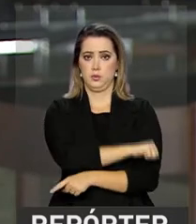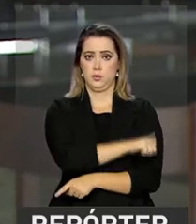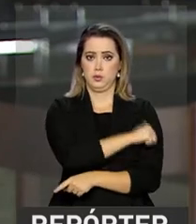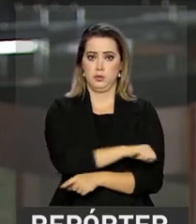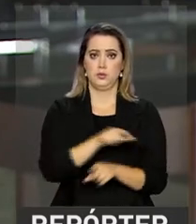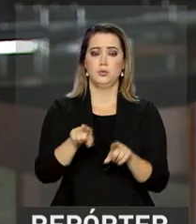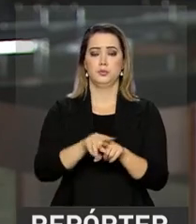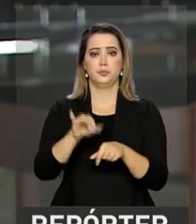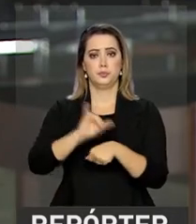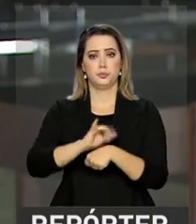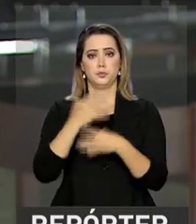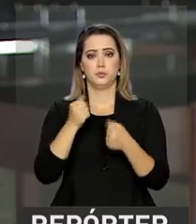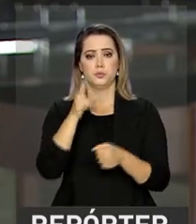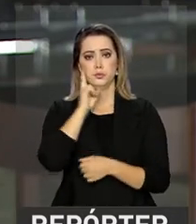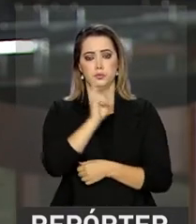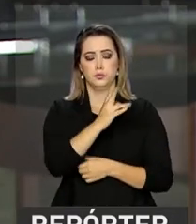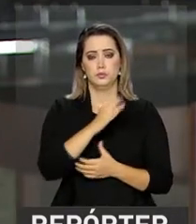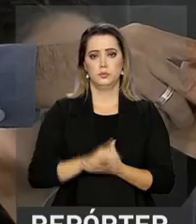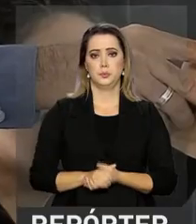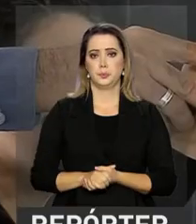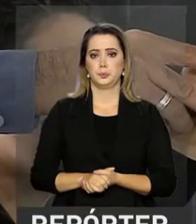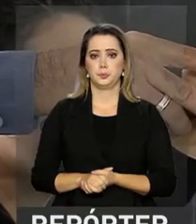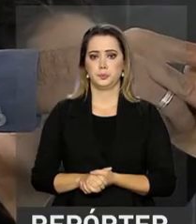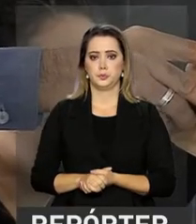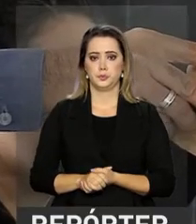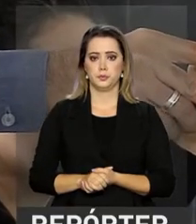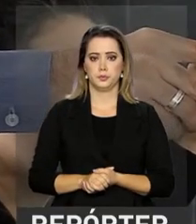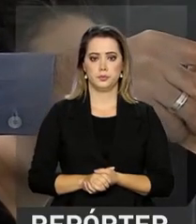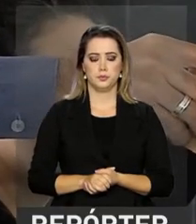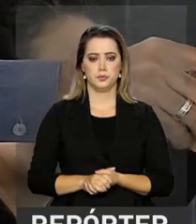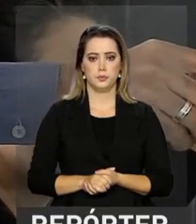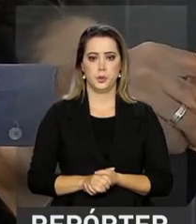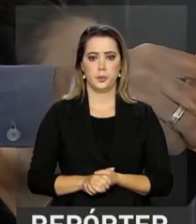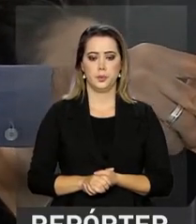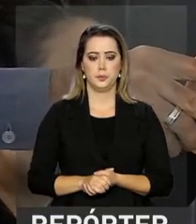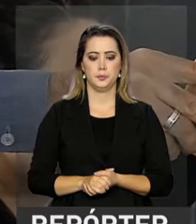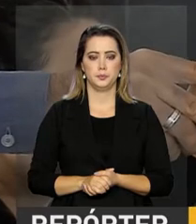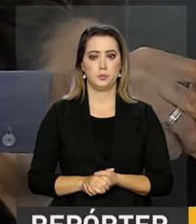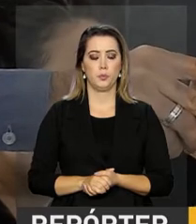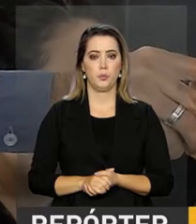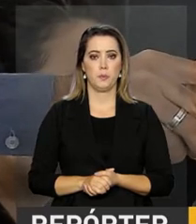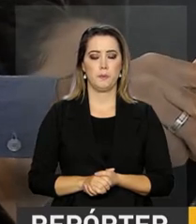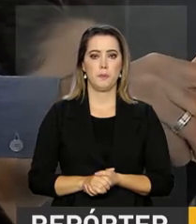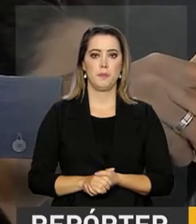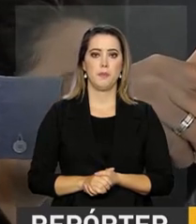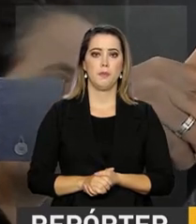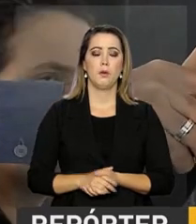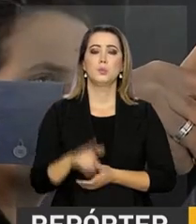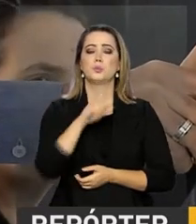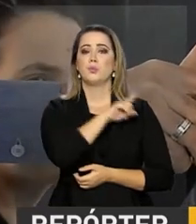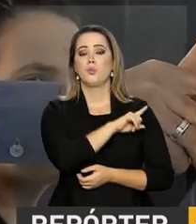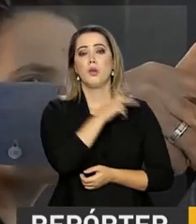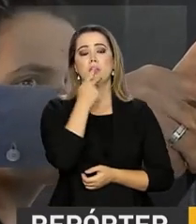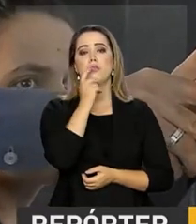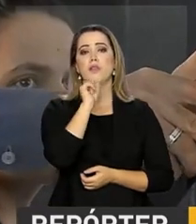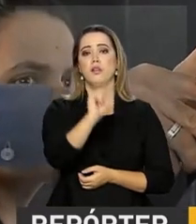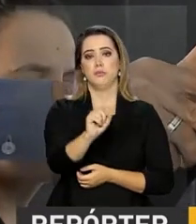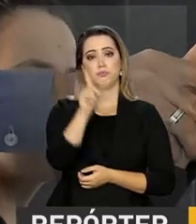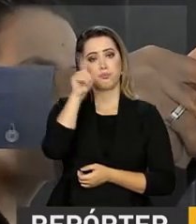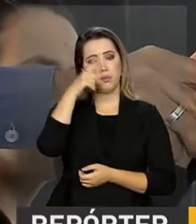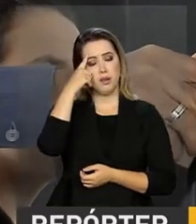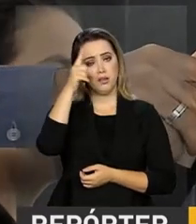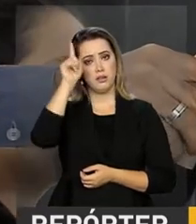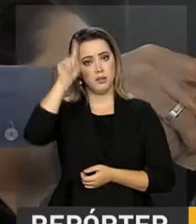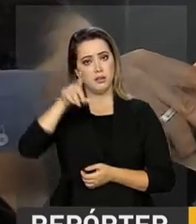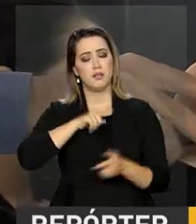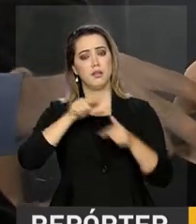da capital vamos ouvi lo a idéia é que sejam de curto prazo possam ter um